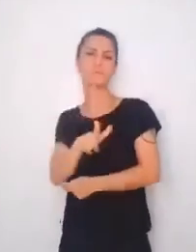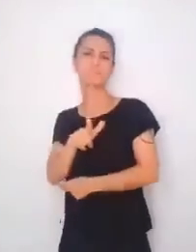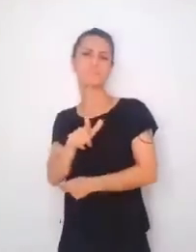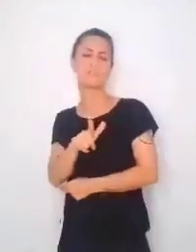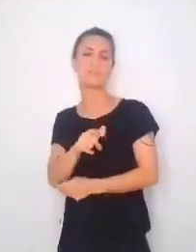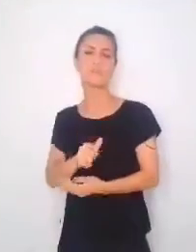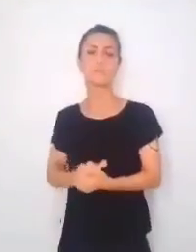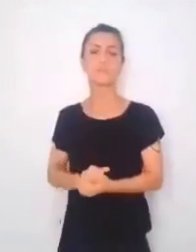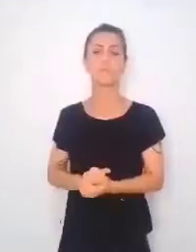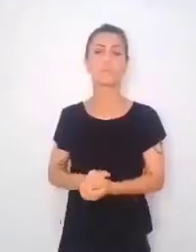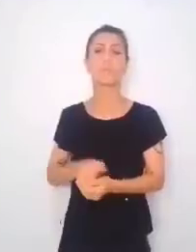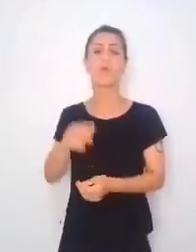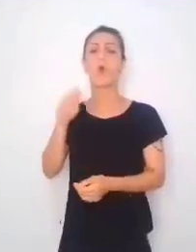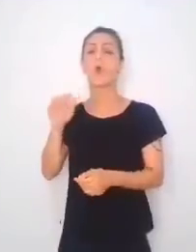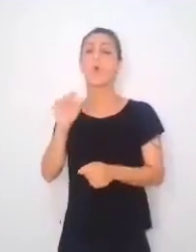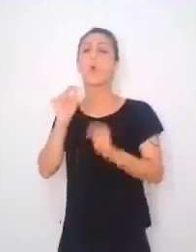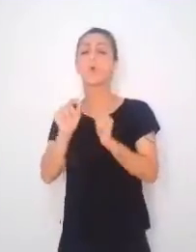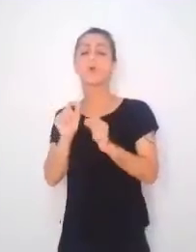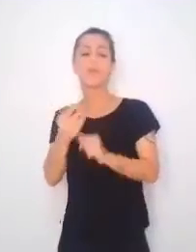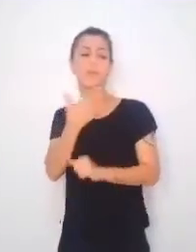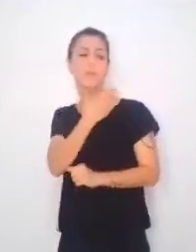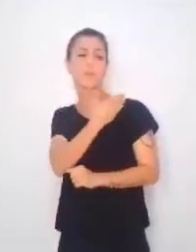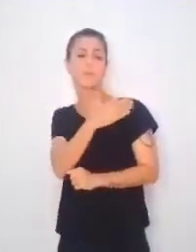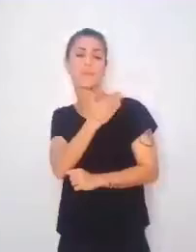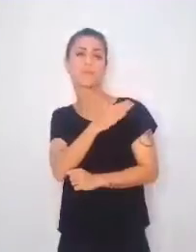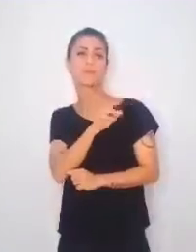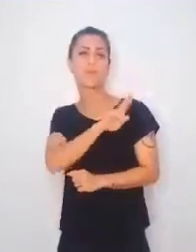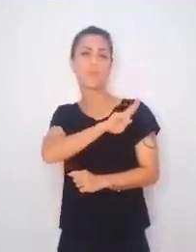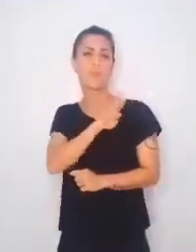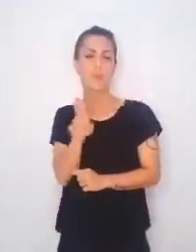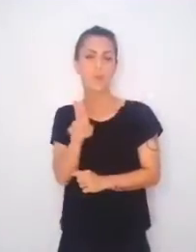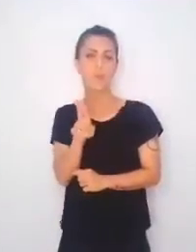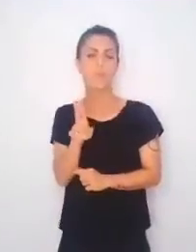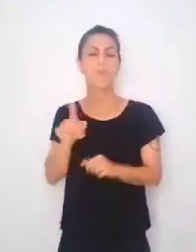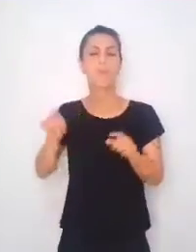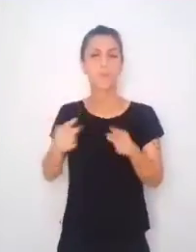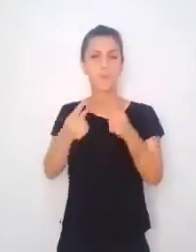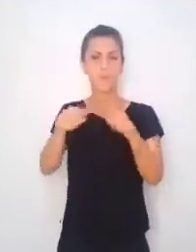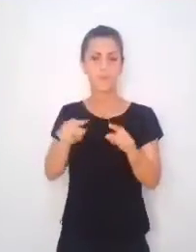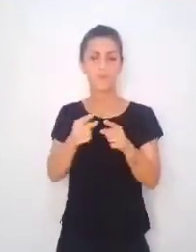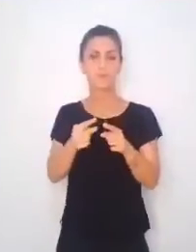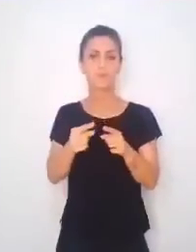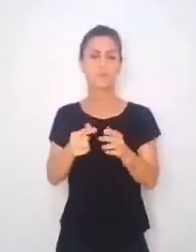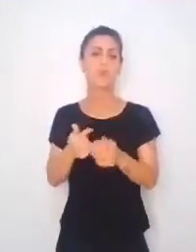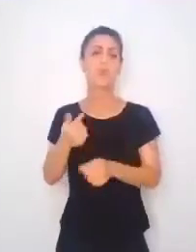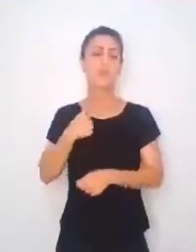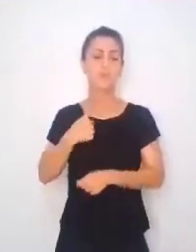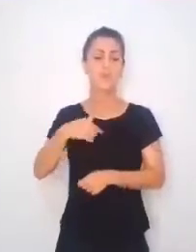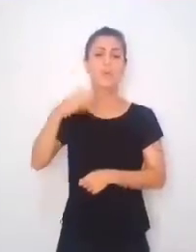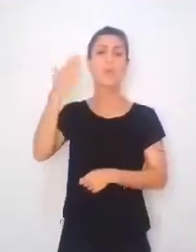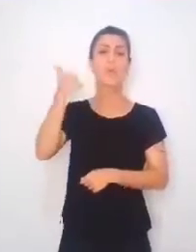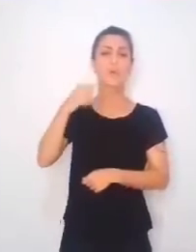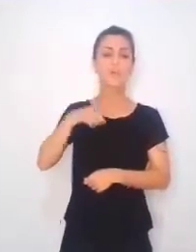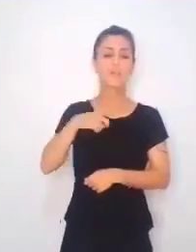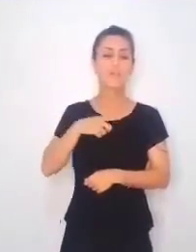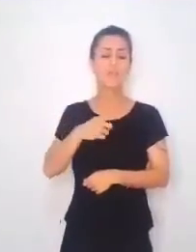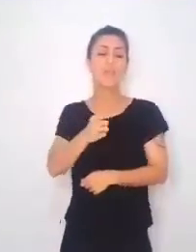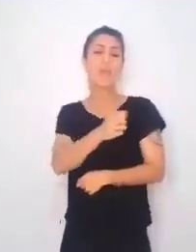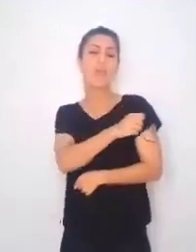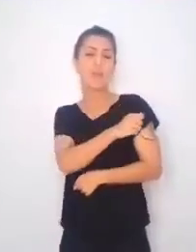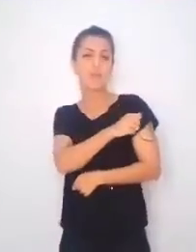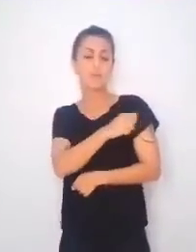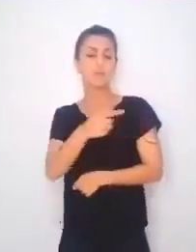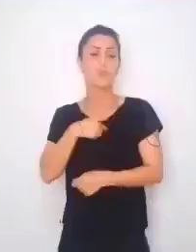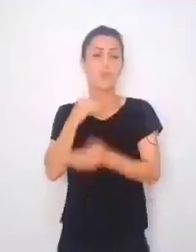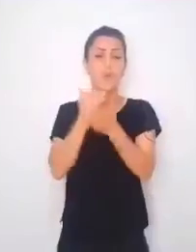chama Abolição do Preconceito. Foi a divisão, né, da minha carreira até então, porque eu tinha a banda Tribos da Lua, que era uma banda de reggae, e